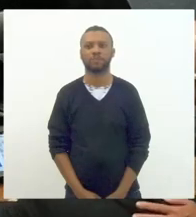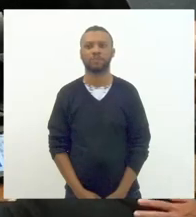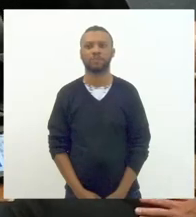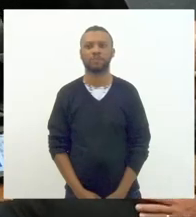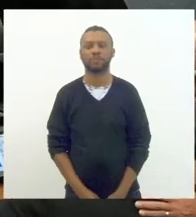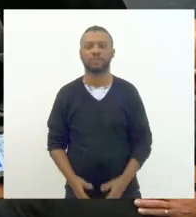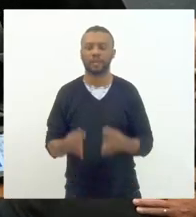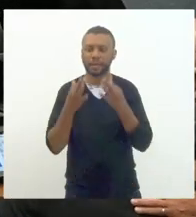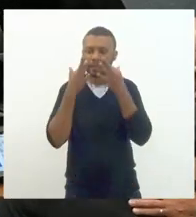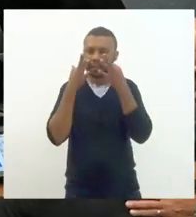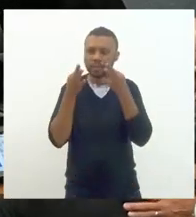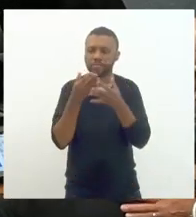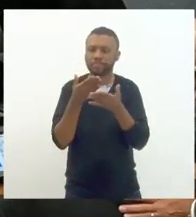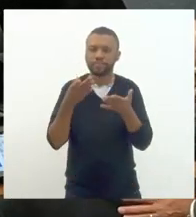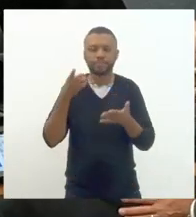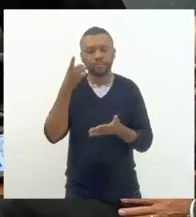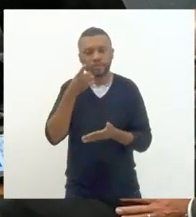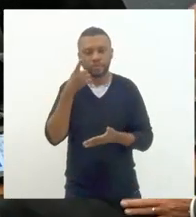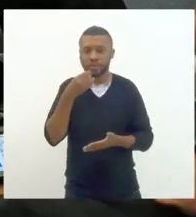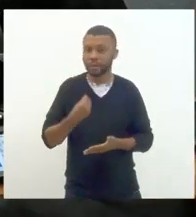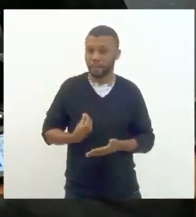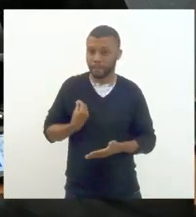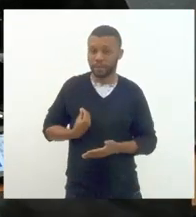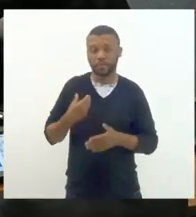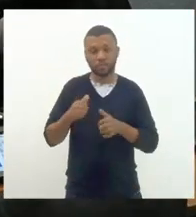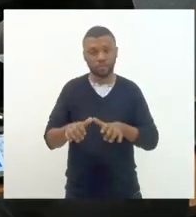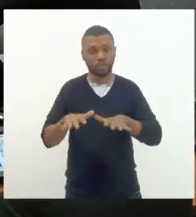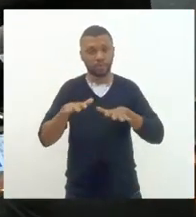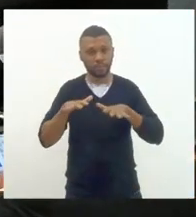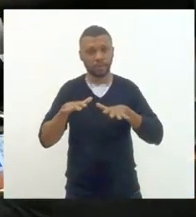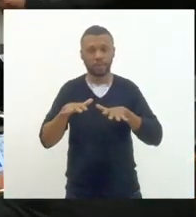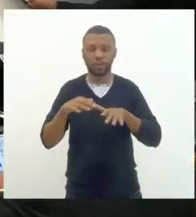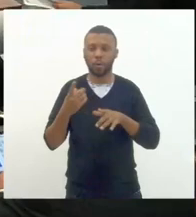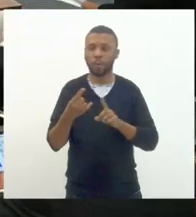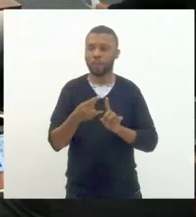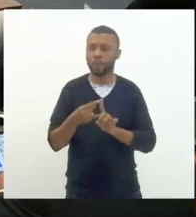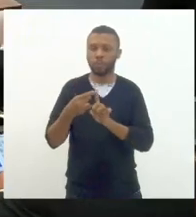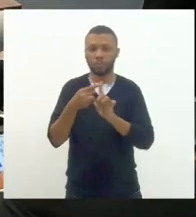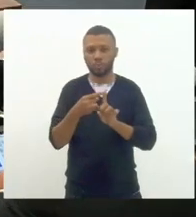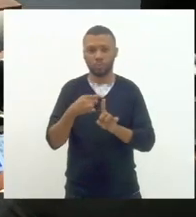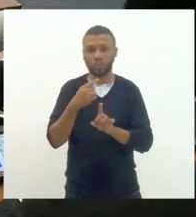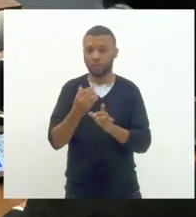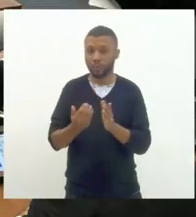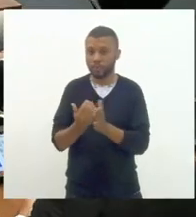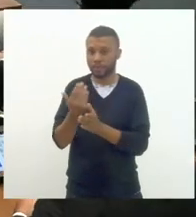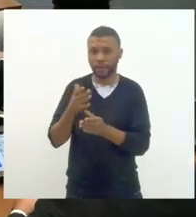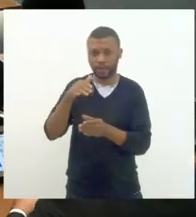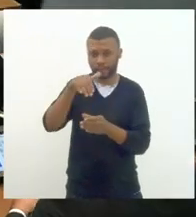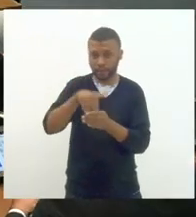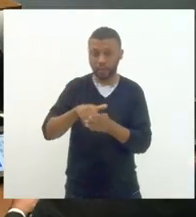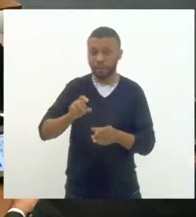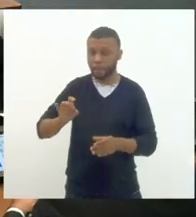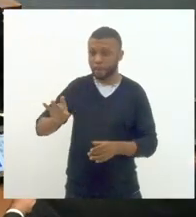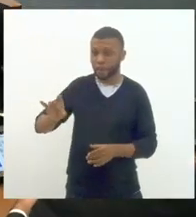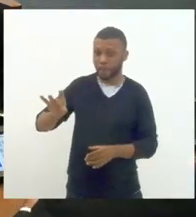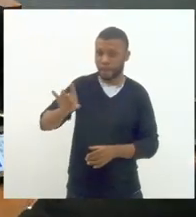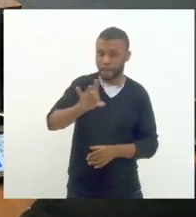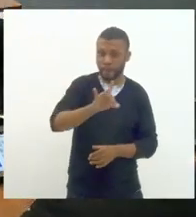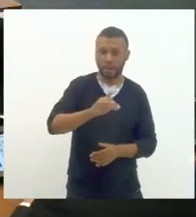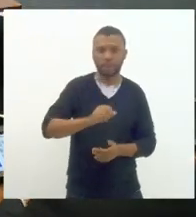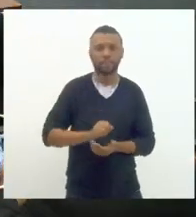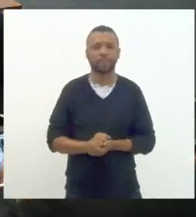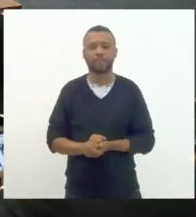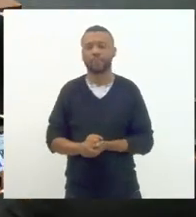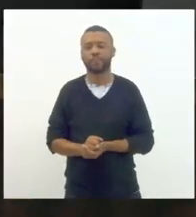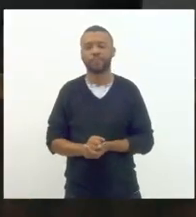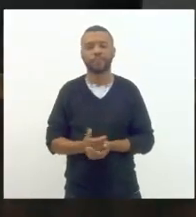Atenção, senhores parlamentares que se encontram pelo Zoom. Estamos em procedimento de votação nominal. A emenda